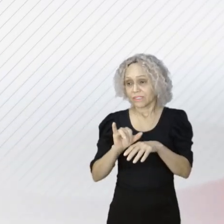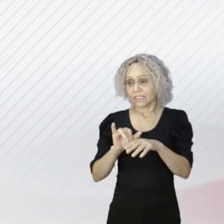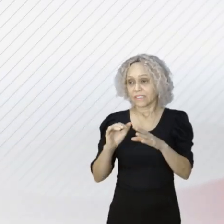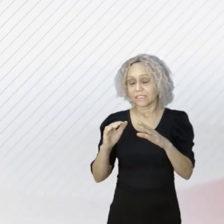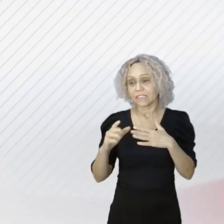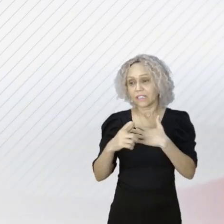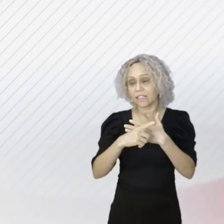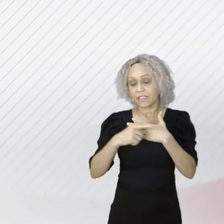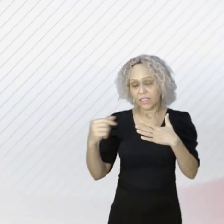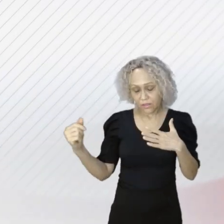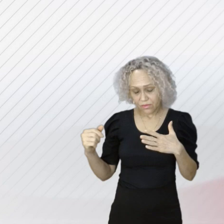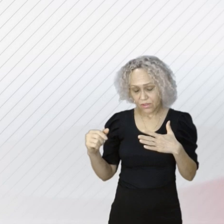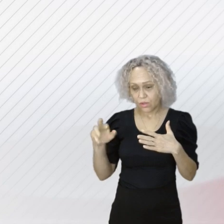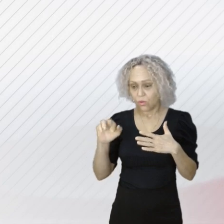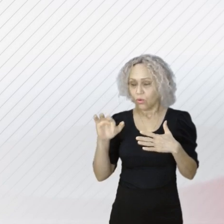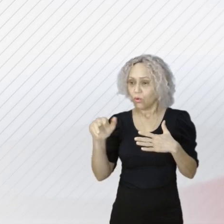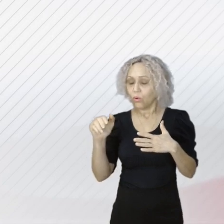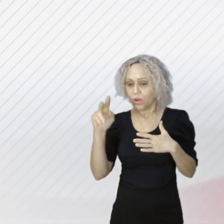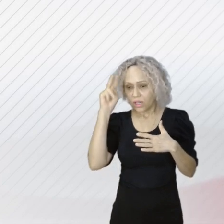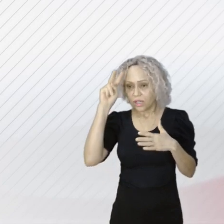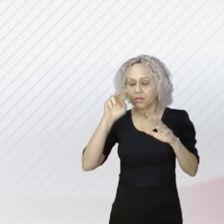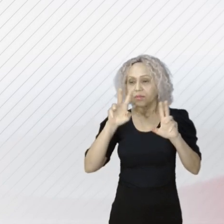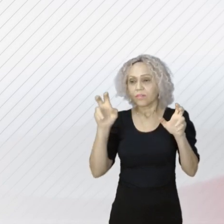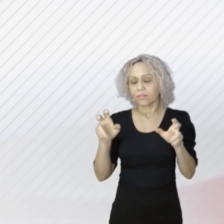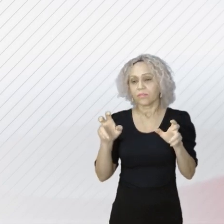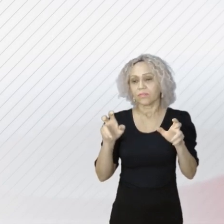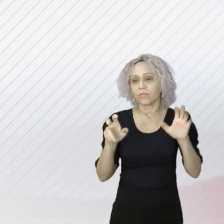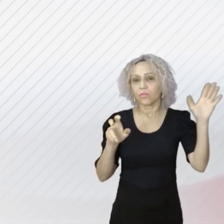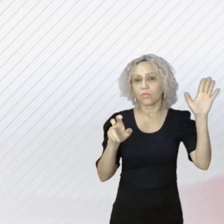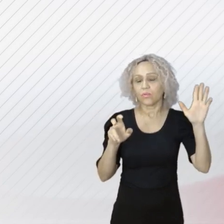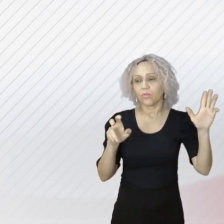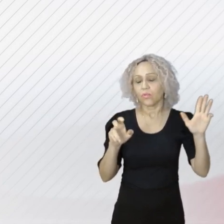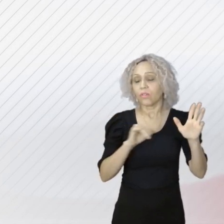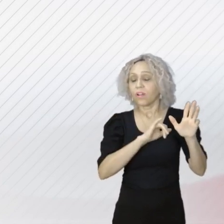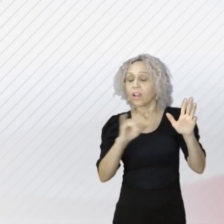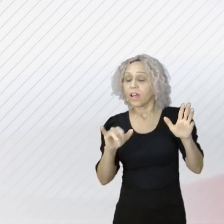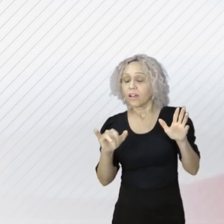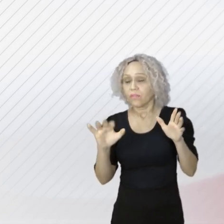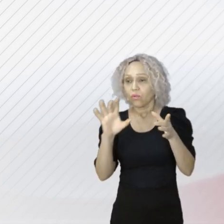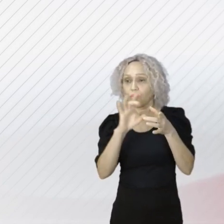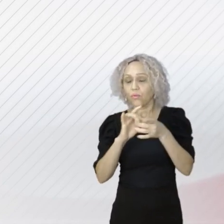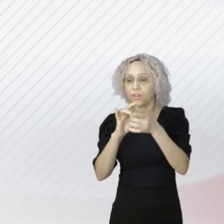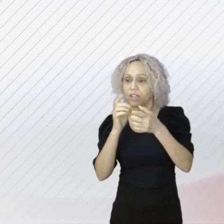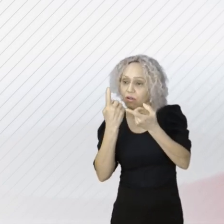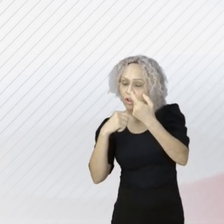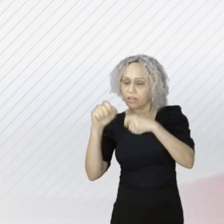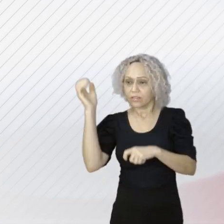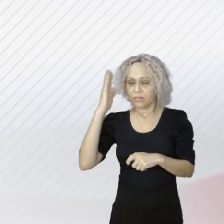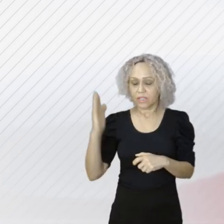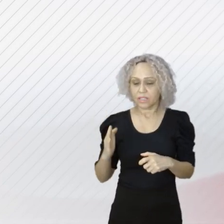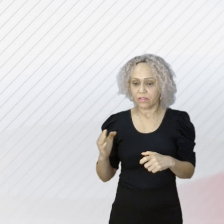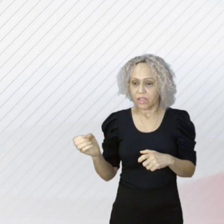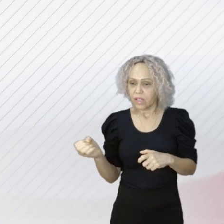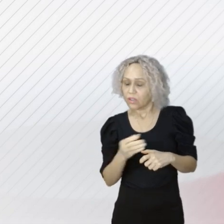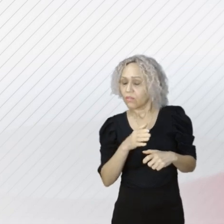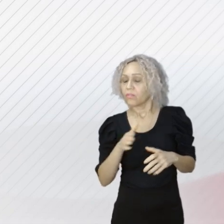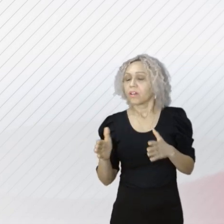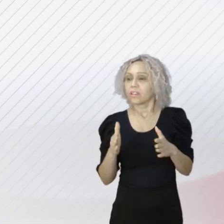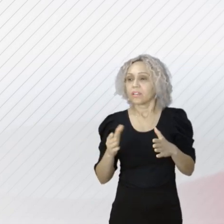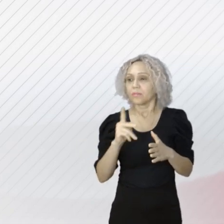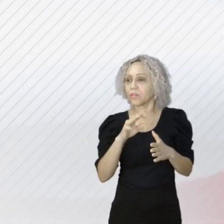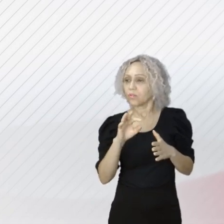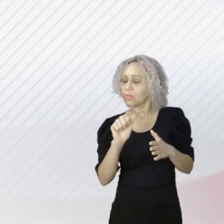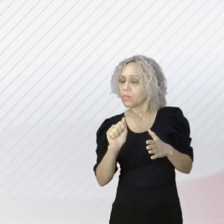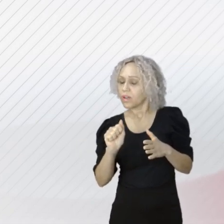o slogan do governo Lula, União e Reconstrução, ao enfatizar que esta etapa do PAC significa a reconstrução